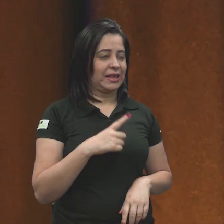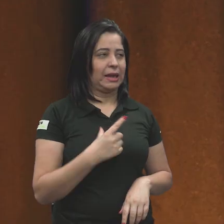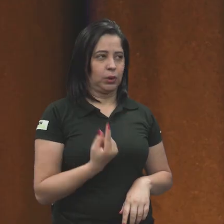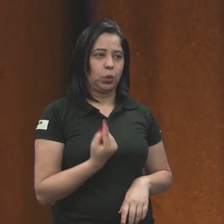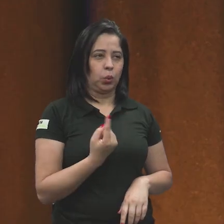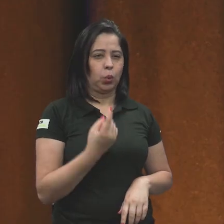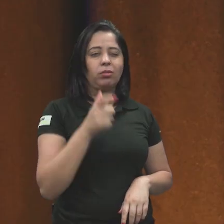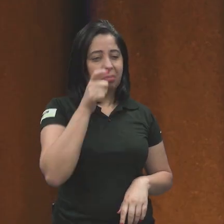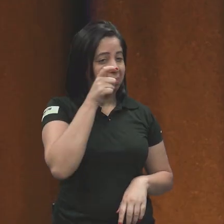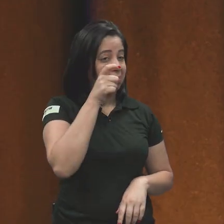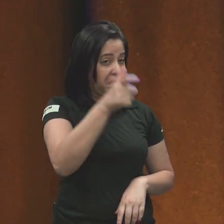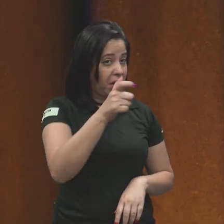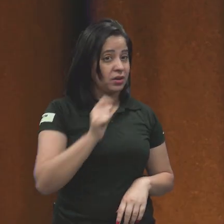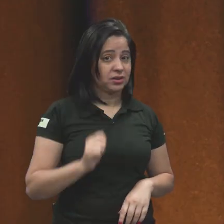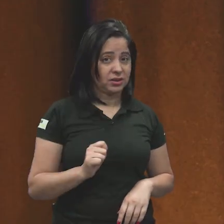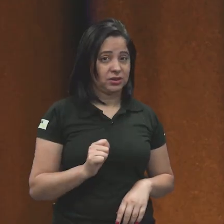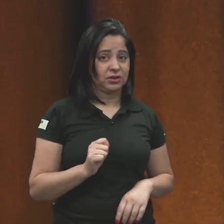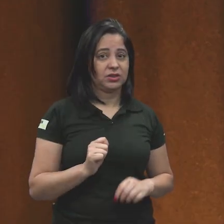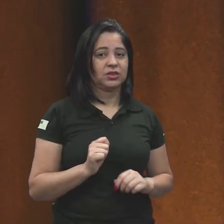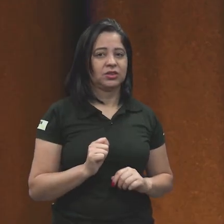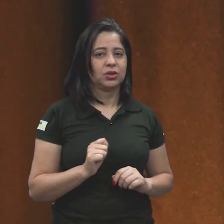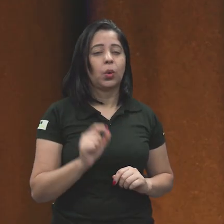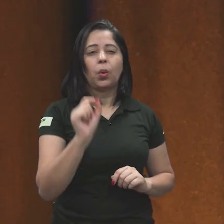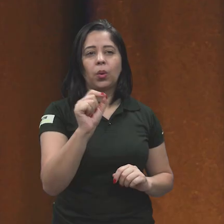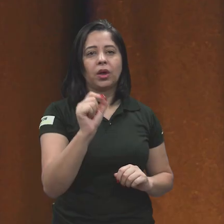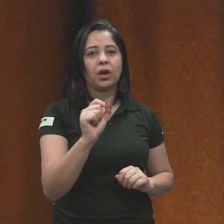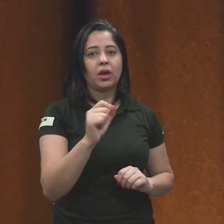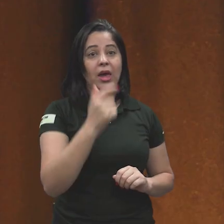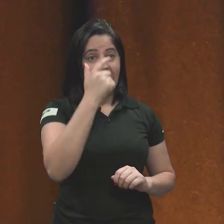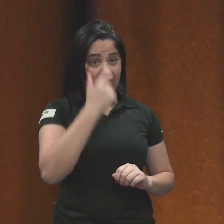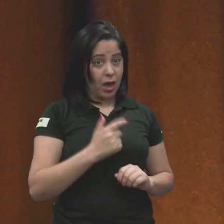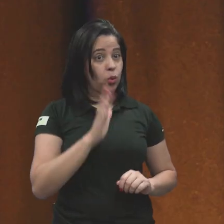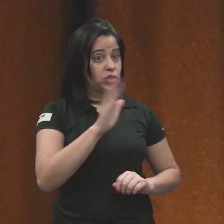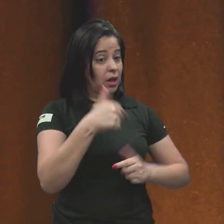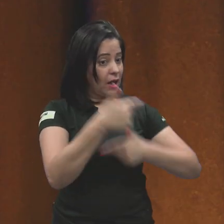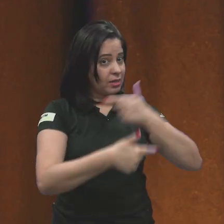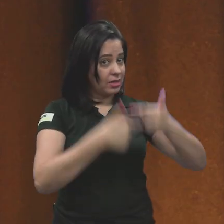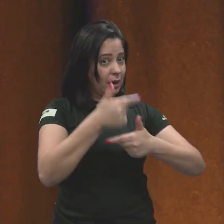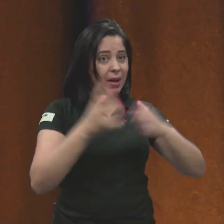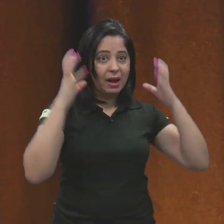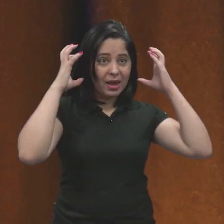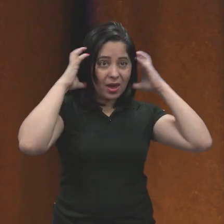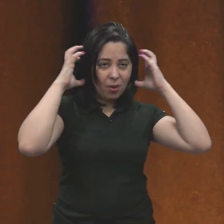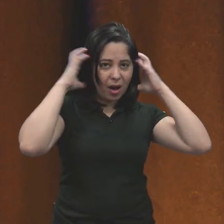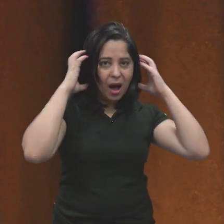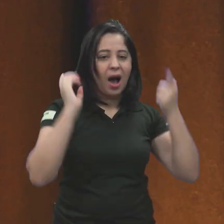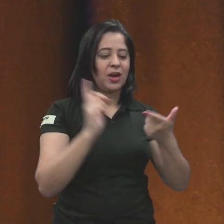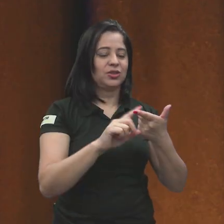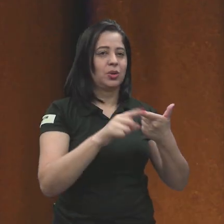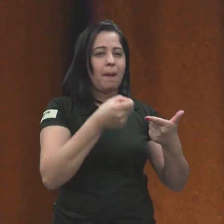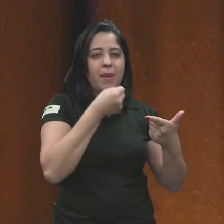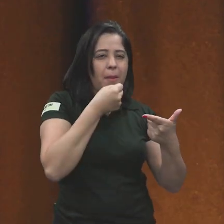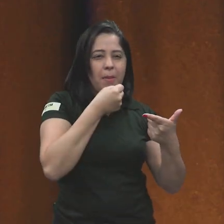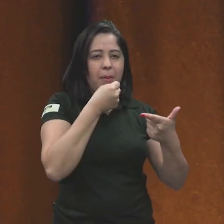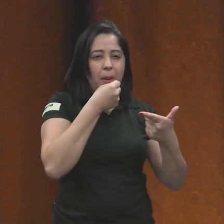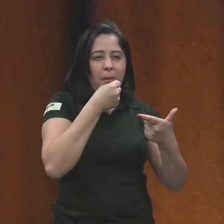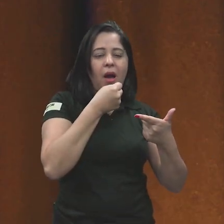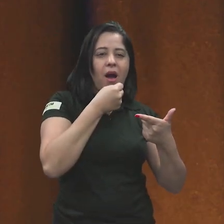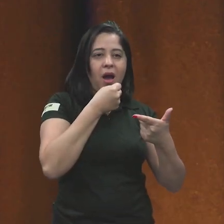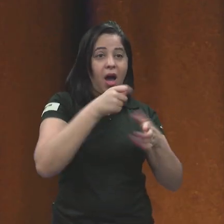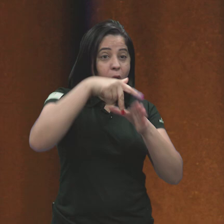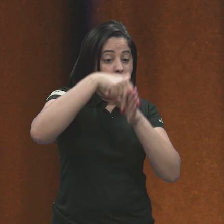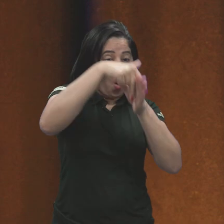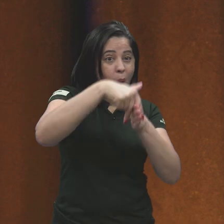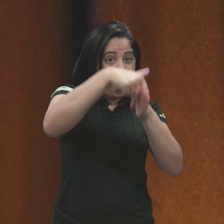corrida interessante que, além de tudo isso acontecendo, eu também fui radialista, eu fui locutor de